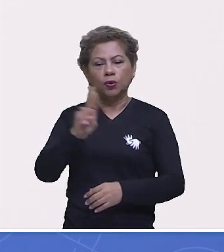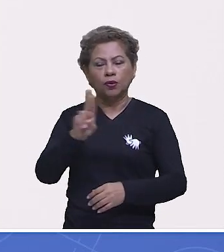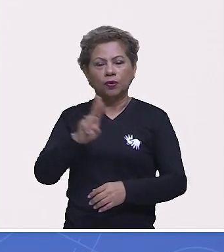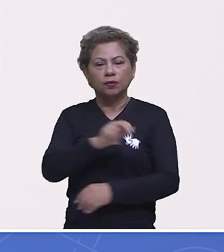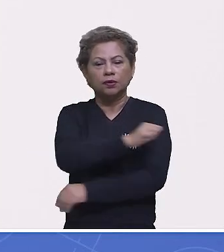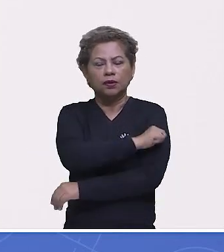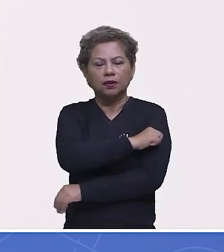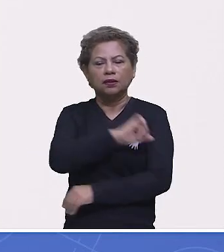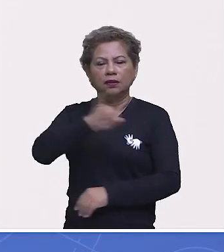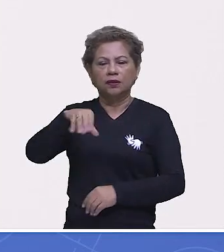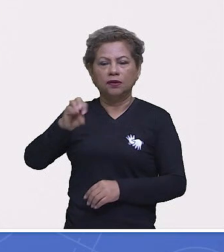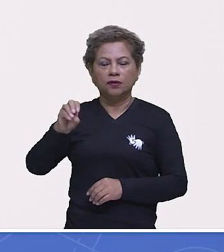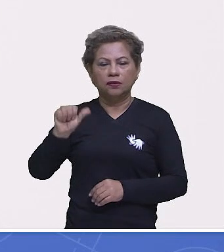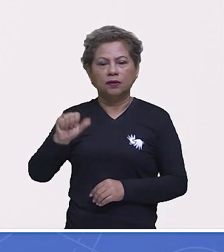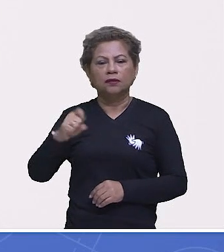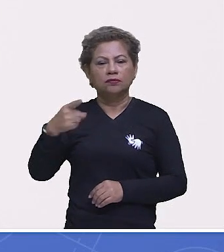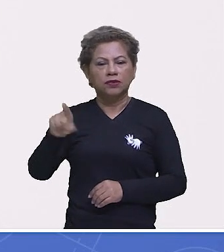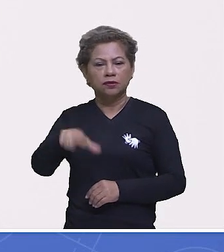letra E.